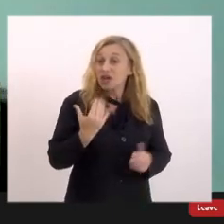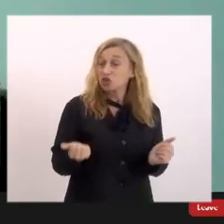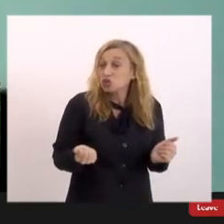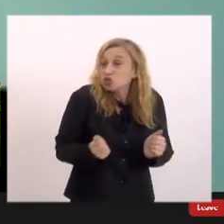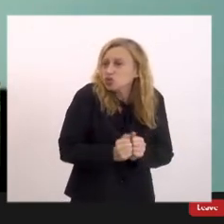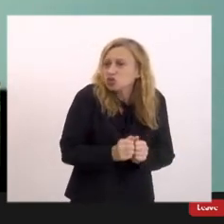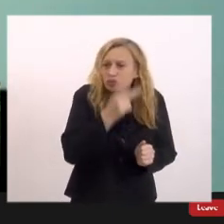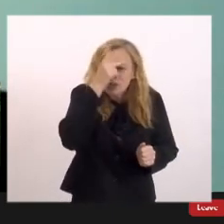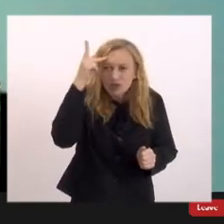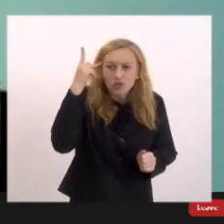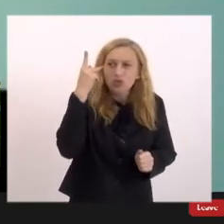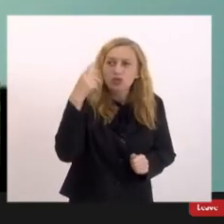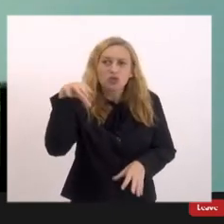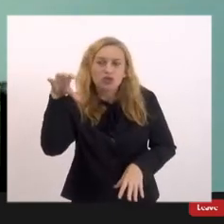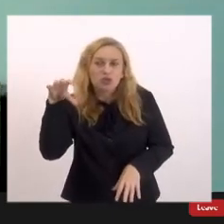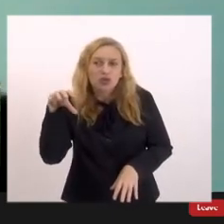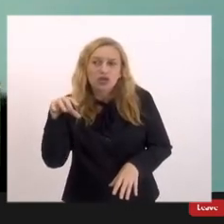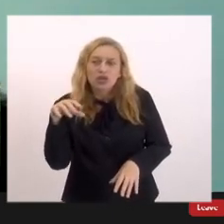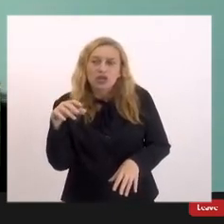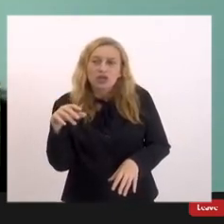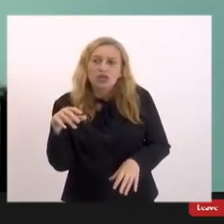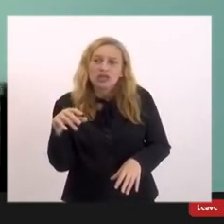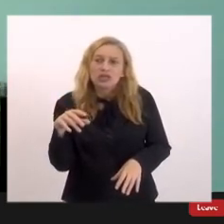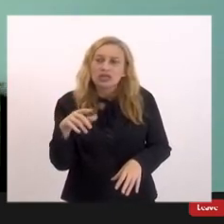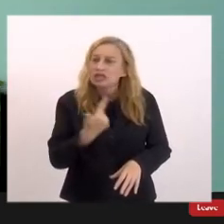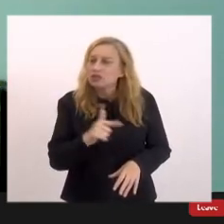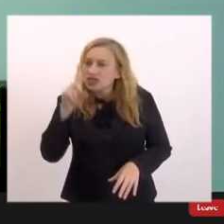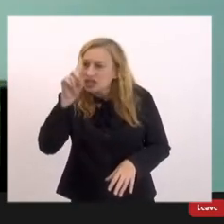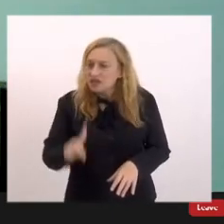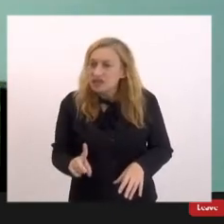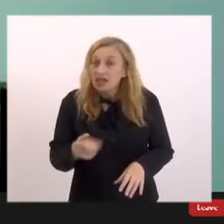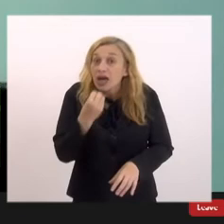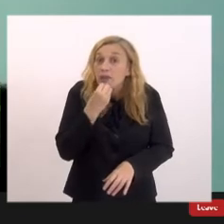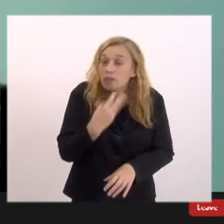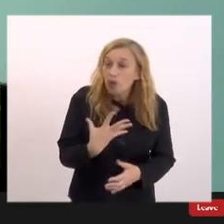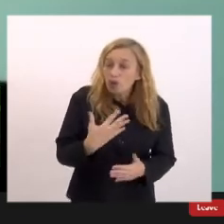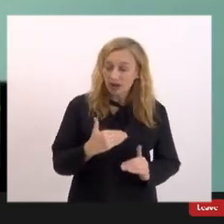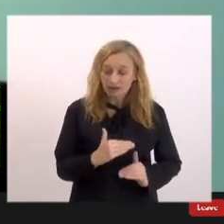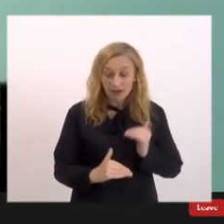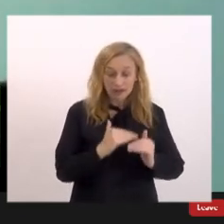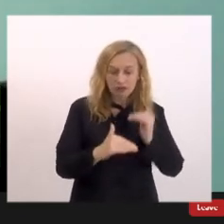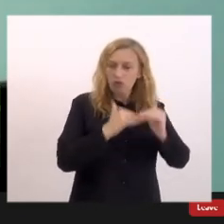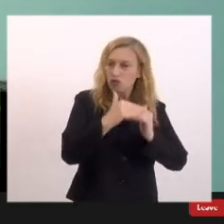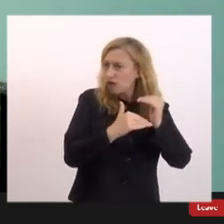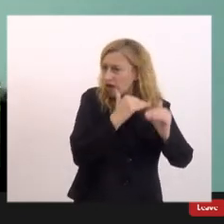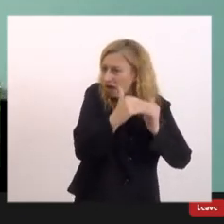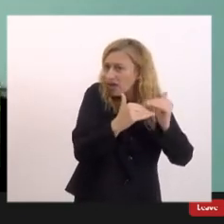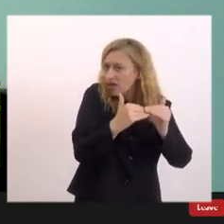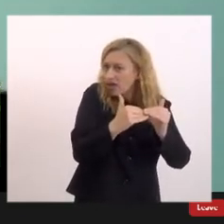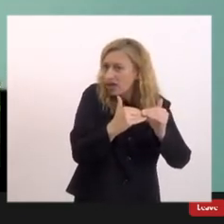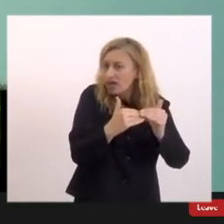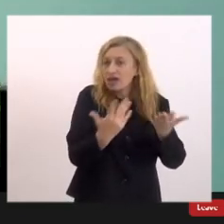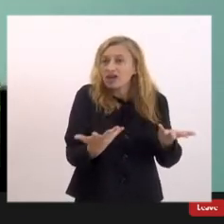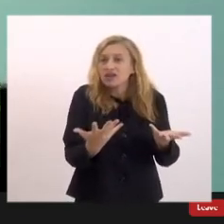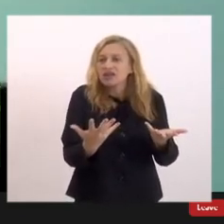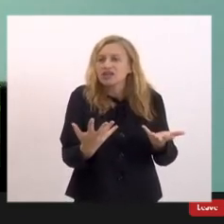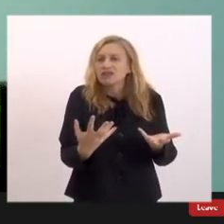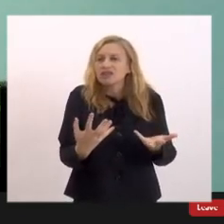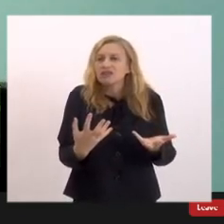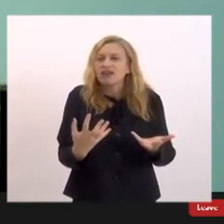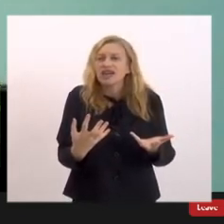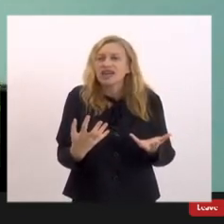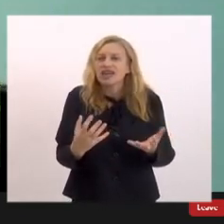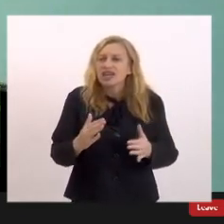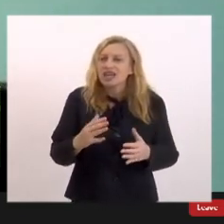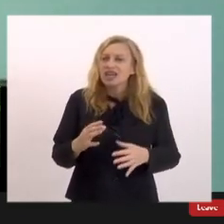sem deficiência, além de fazer um bem enorme para ela, porque ela vai evoluir muito, vai criar